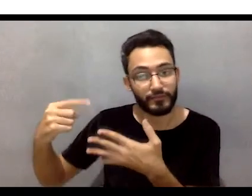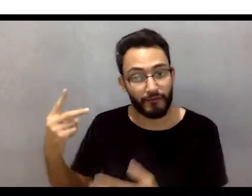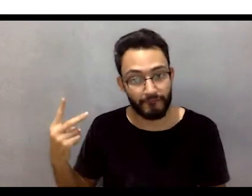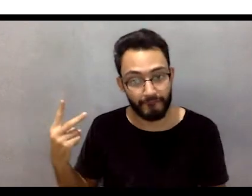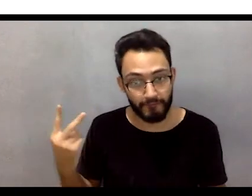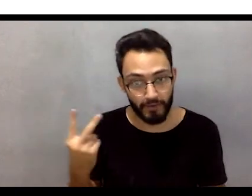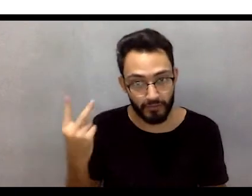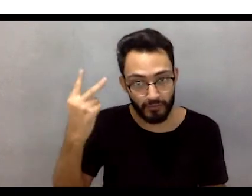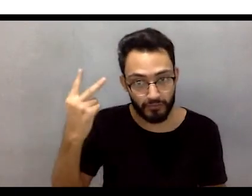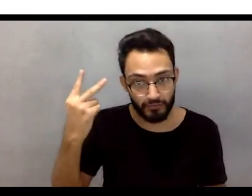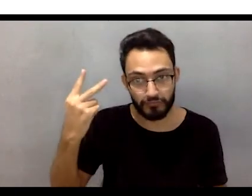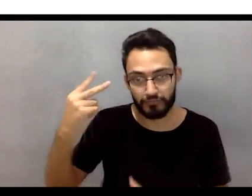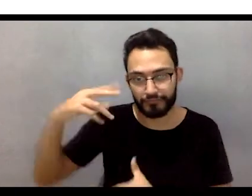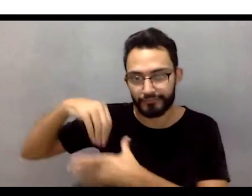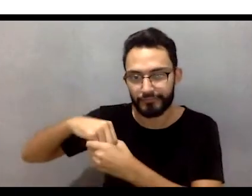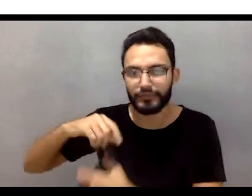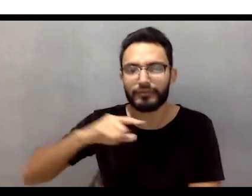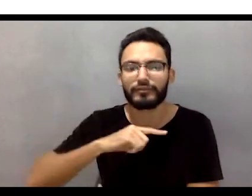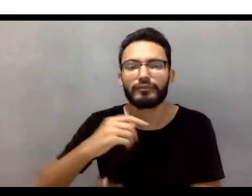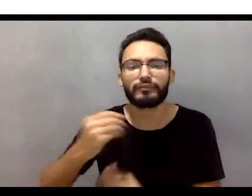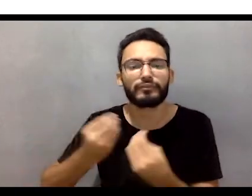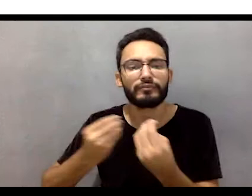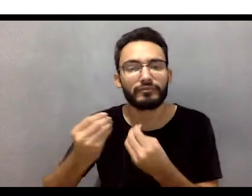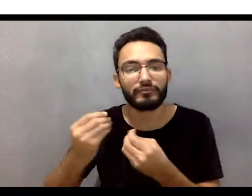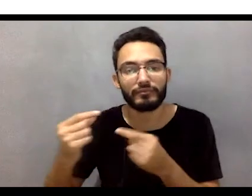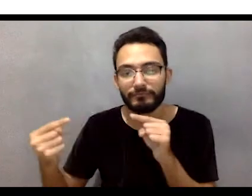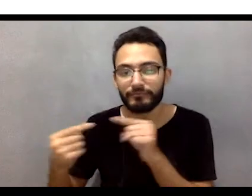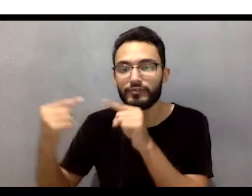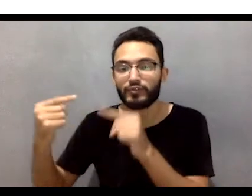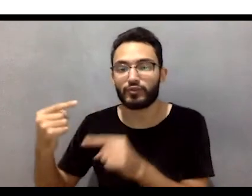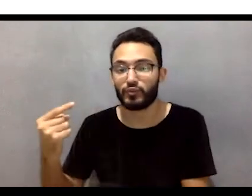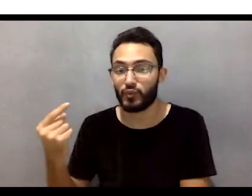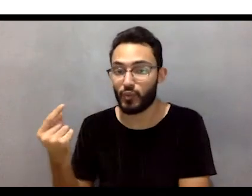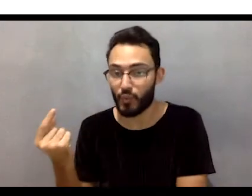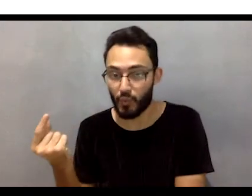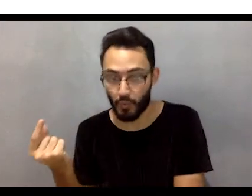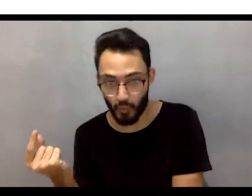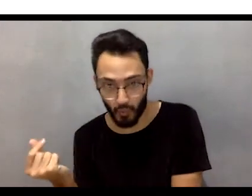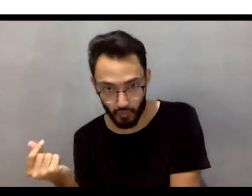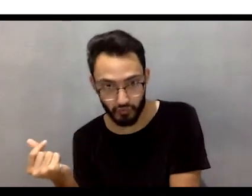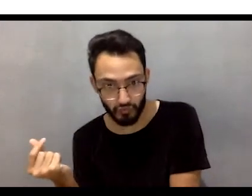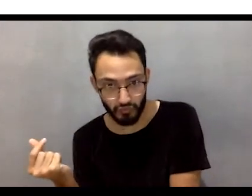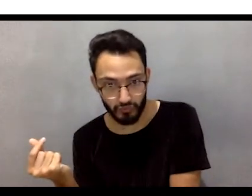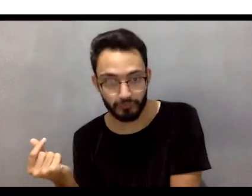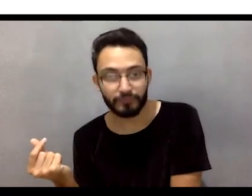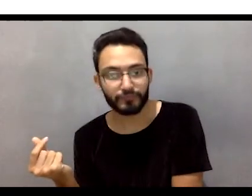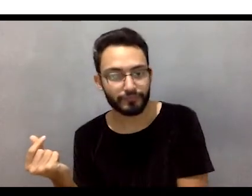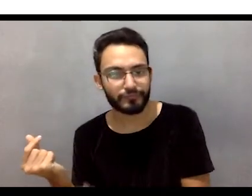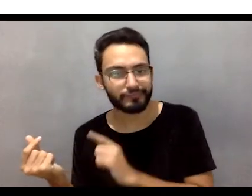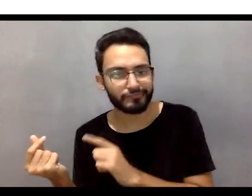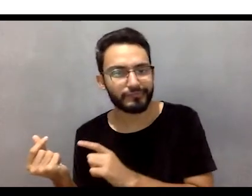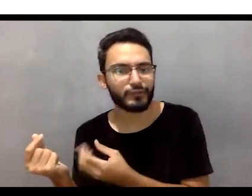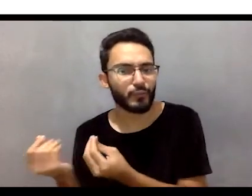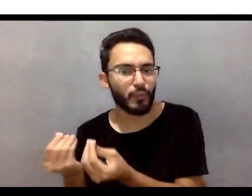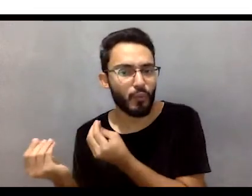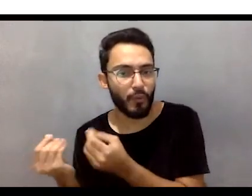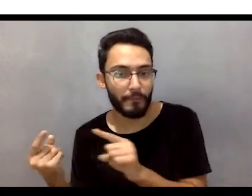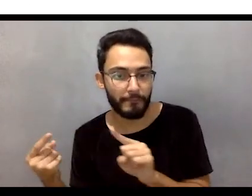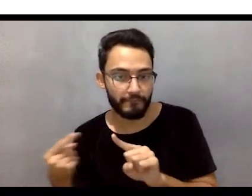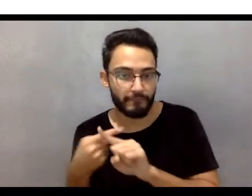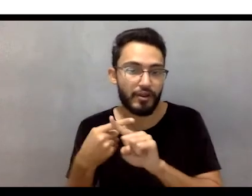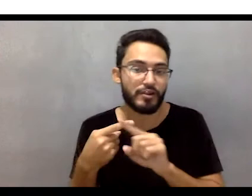valor, por definição, é a relação entre o custo daquela funcionalidade versus